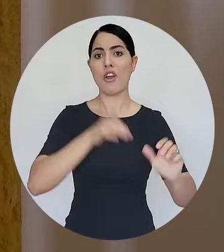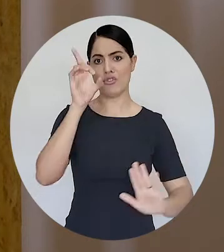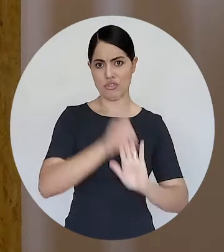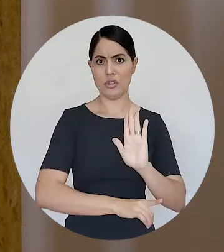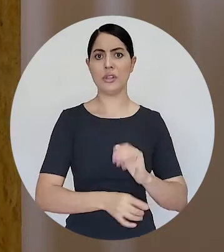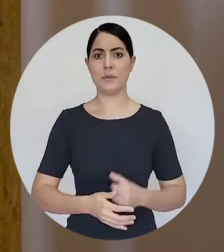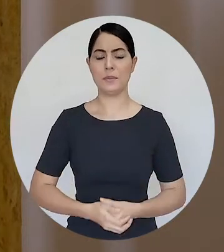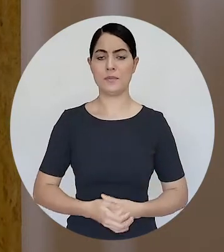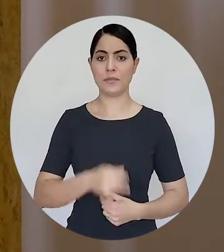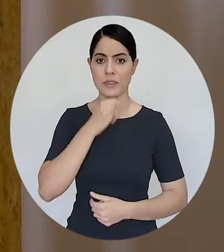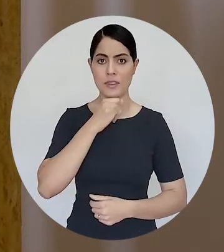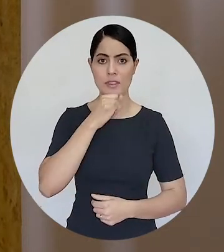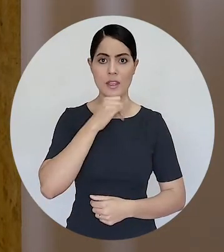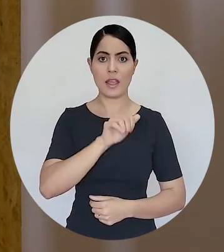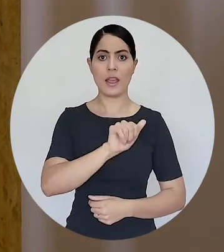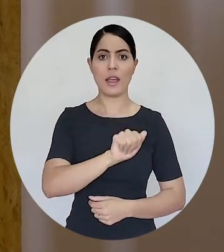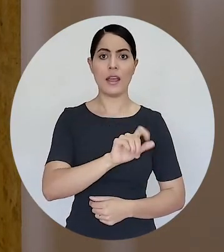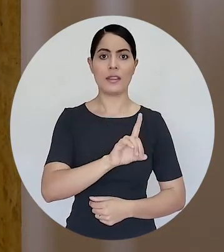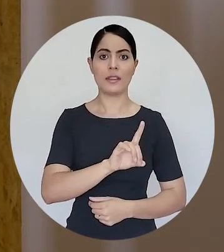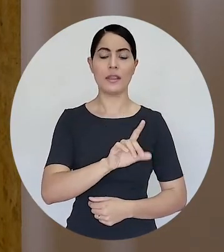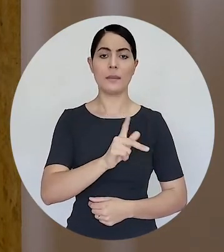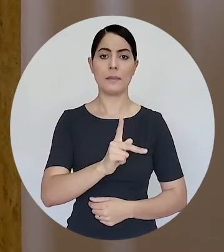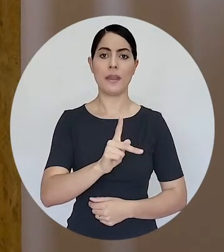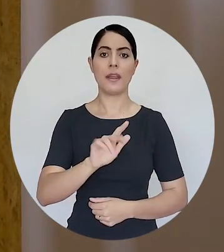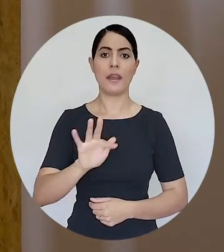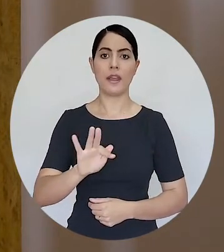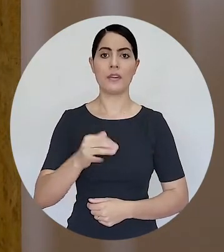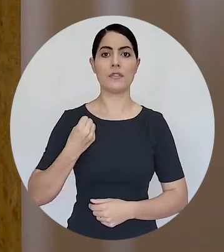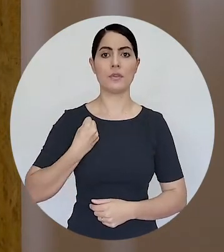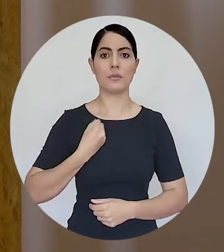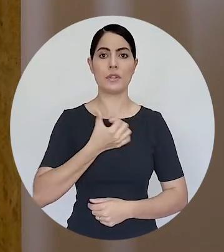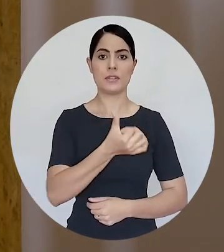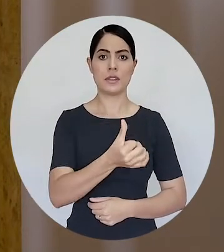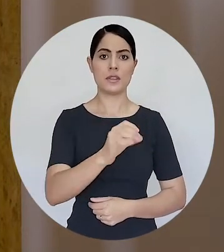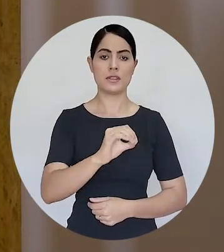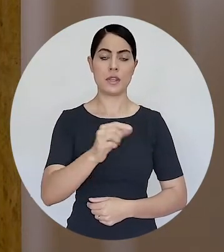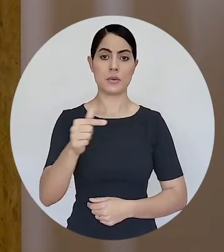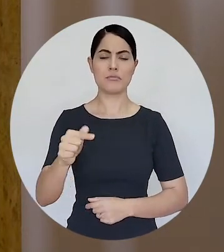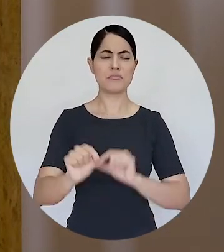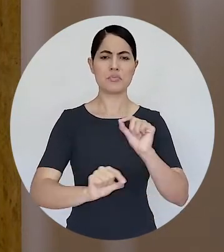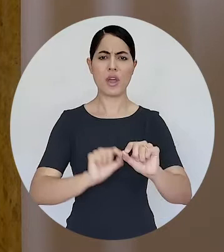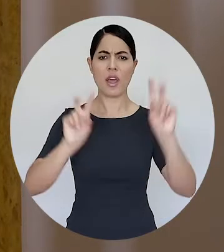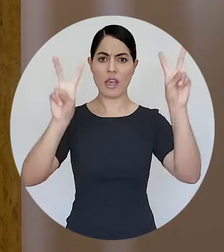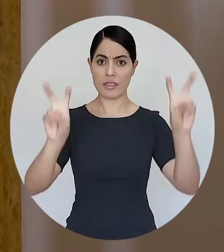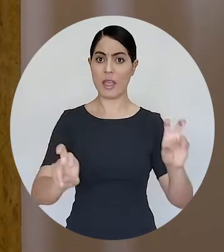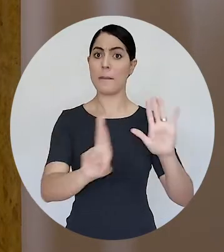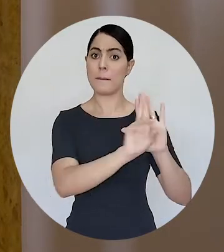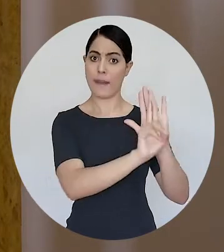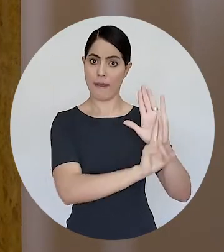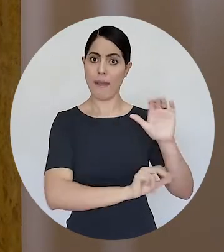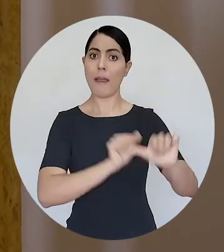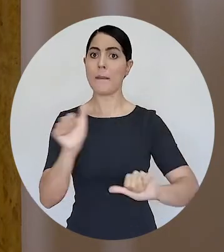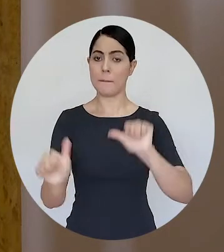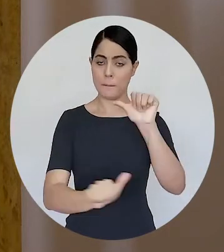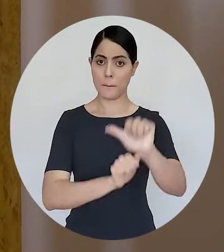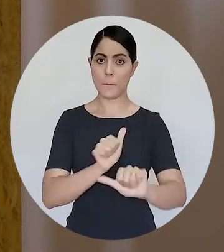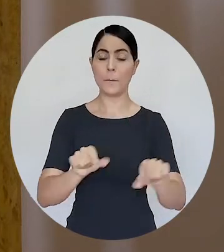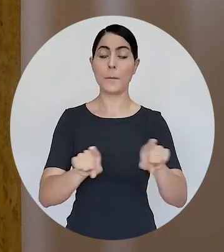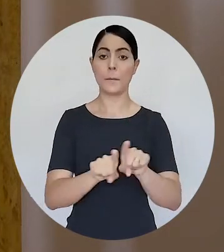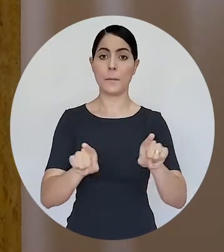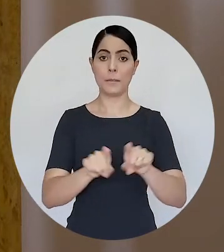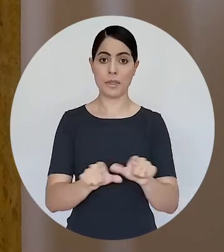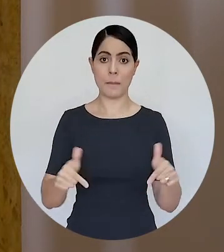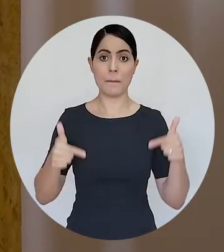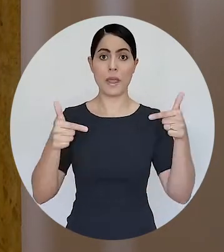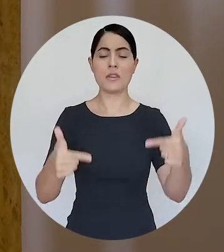Tribunal Federal, como a DPF número 607, que altera a estrutura regimental, a composição